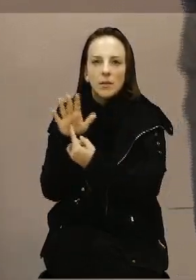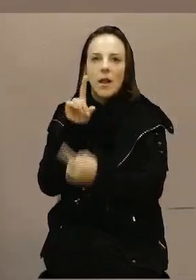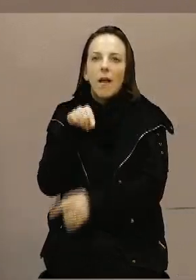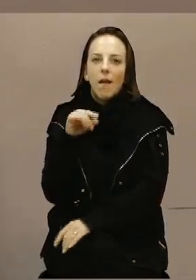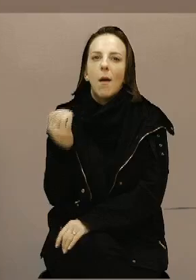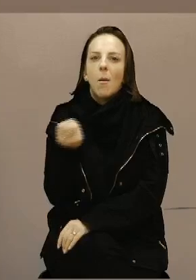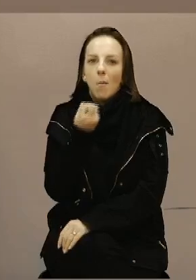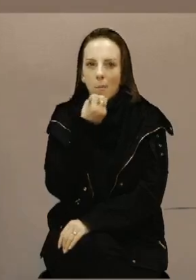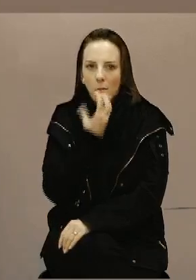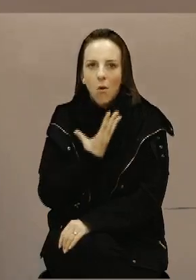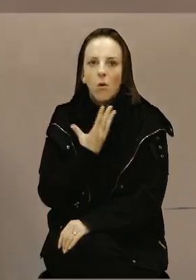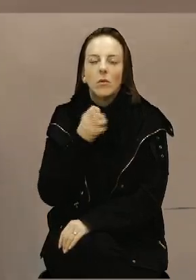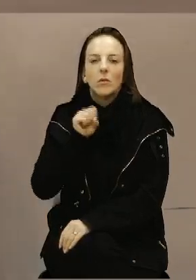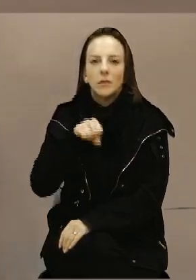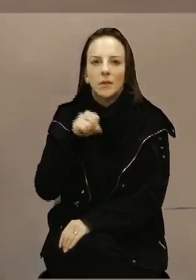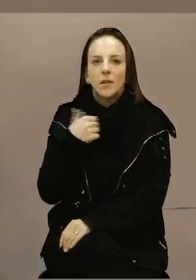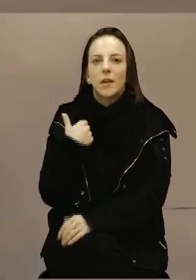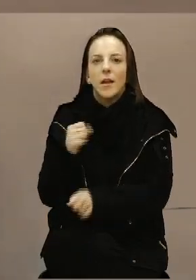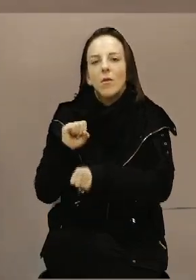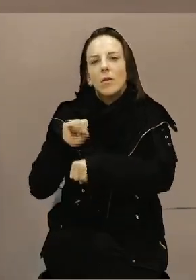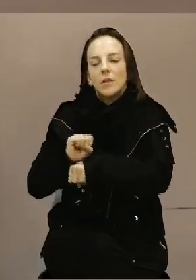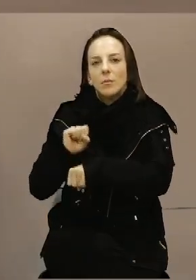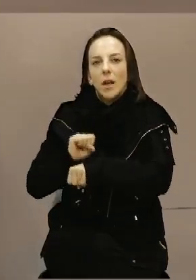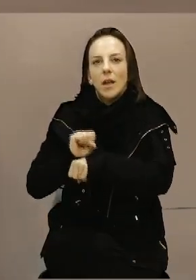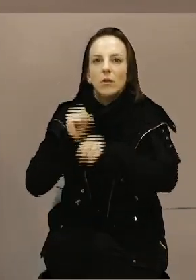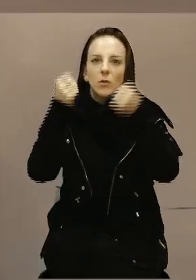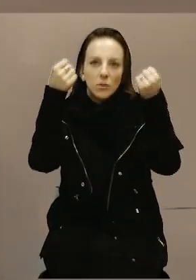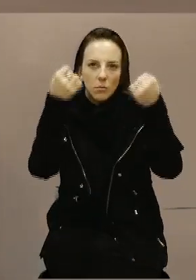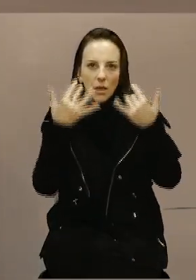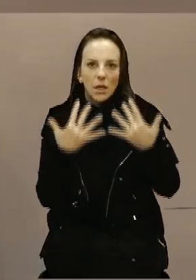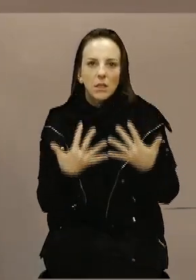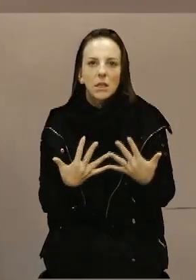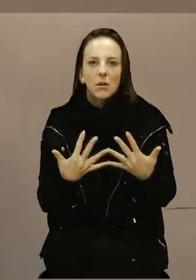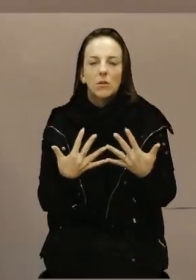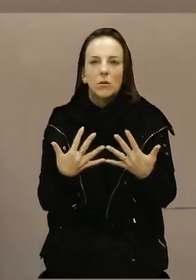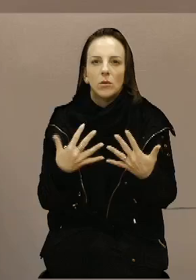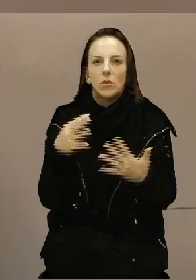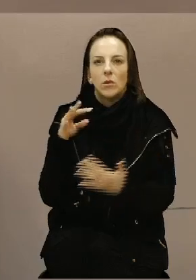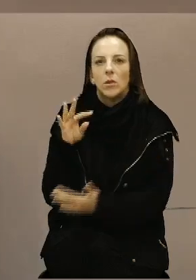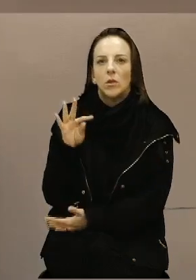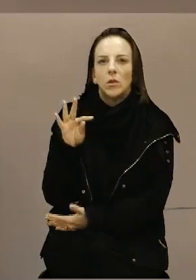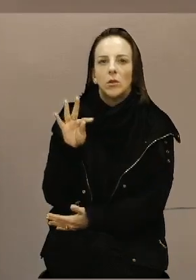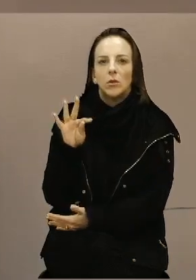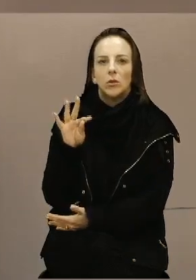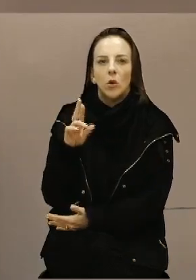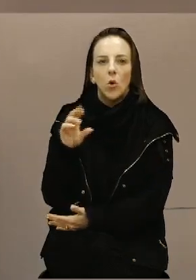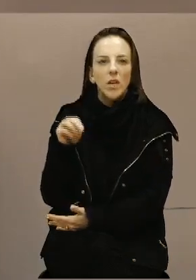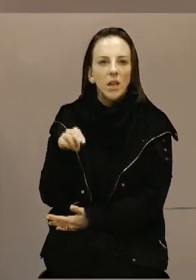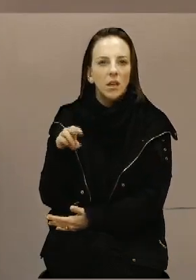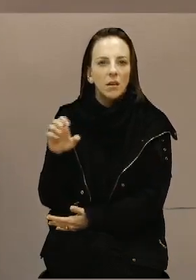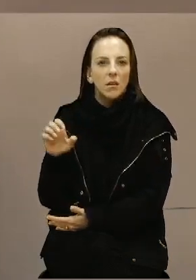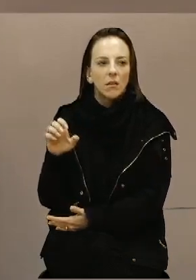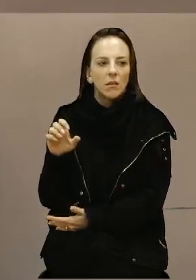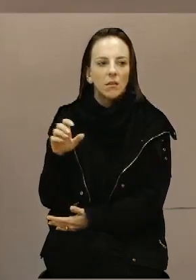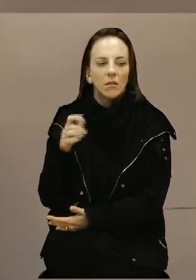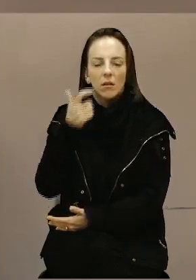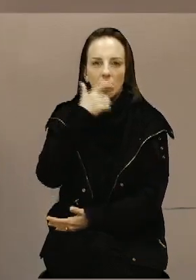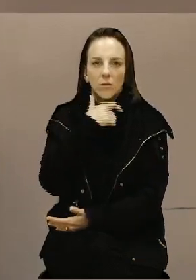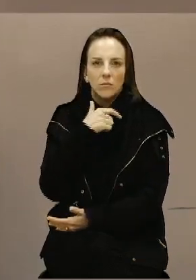então eu aguardo pelas explicações do Trone, inclusive porque tem recursos